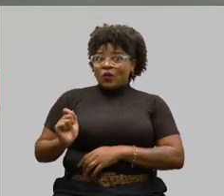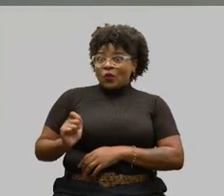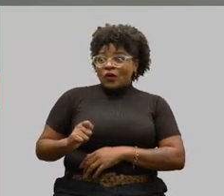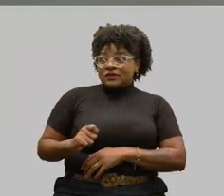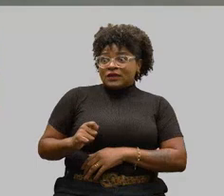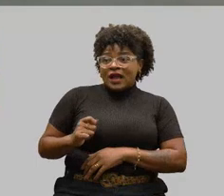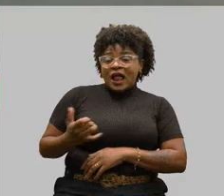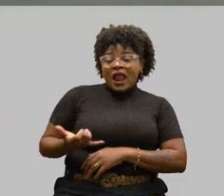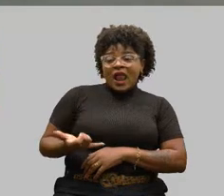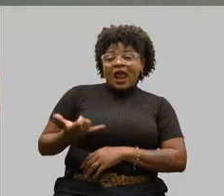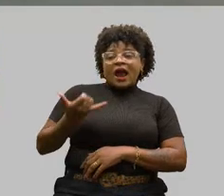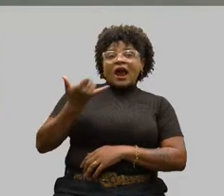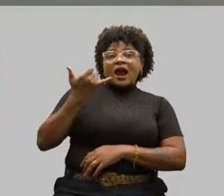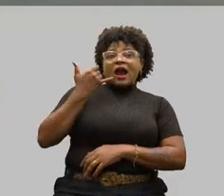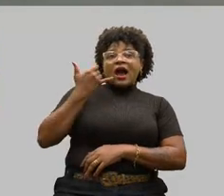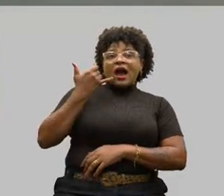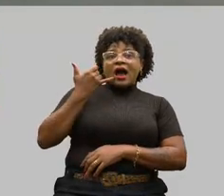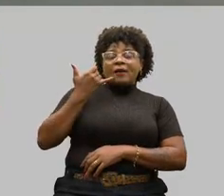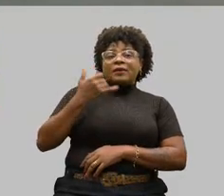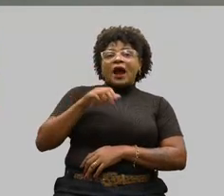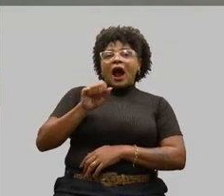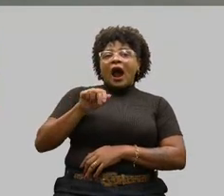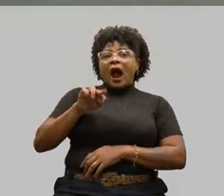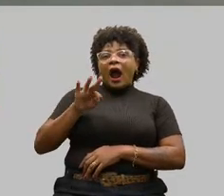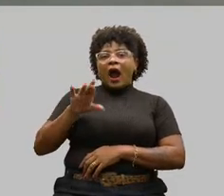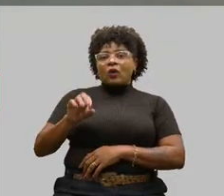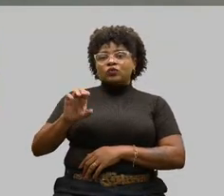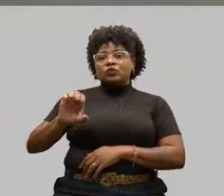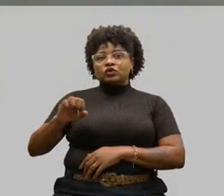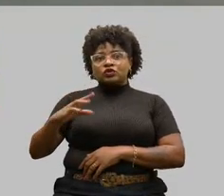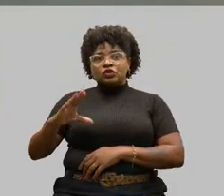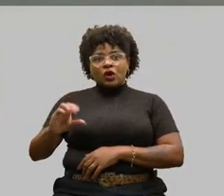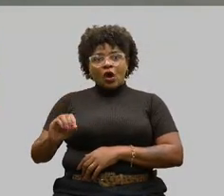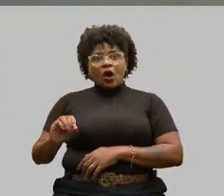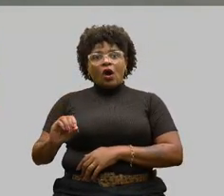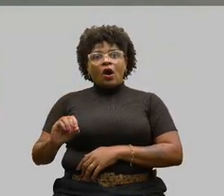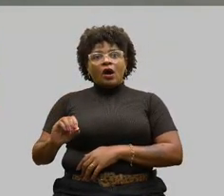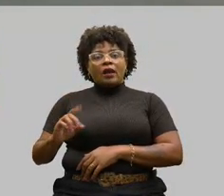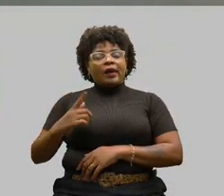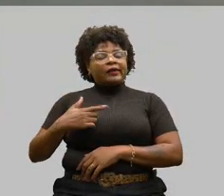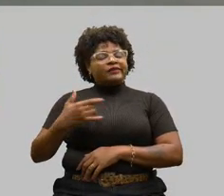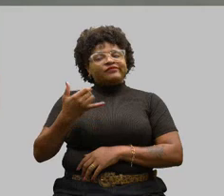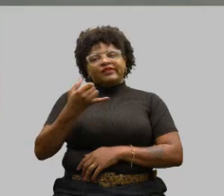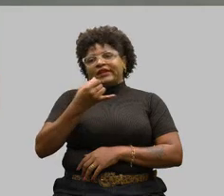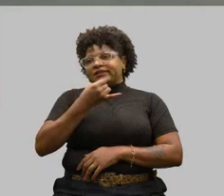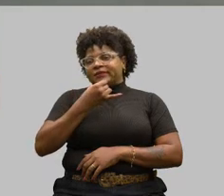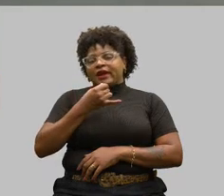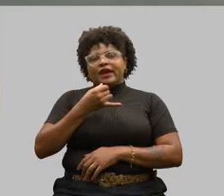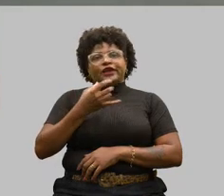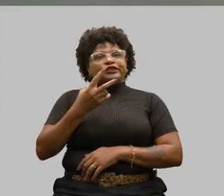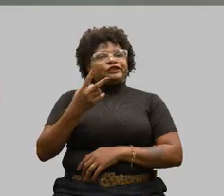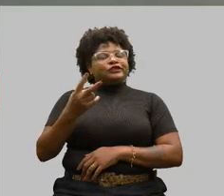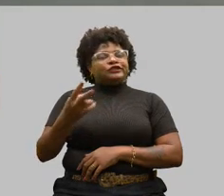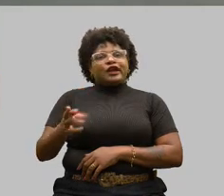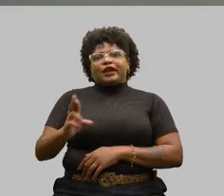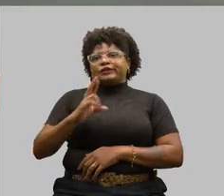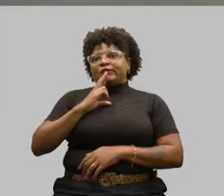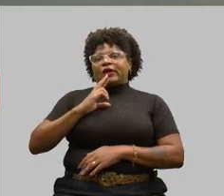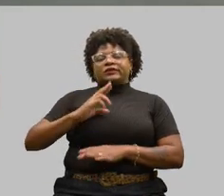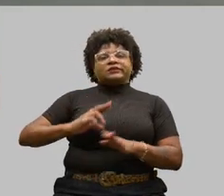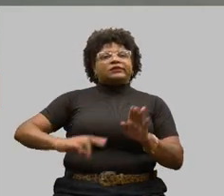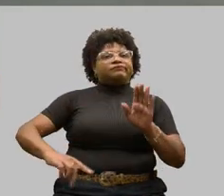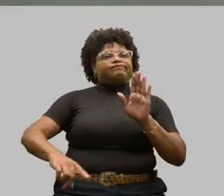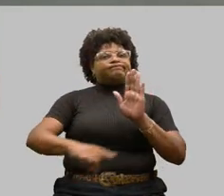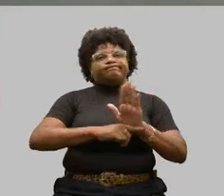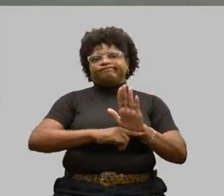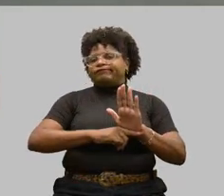escola eu tinha que tá chorando aqui sem parar pelo que eu ouvi mas bola para frente né eu vou em outra e um não dão conta